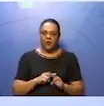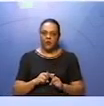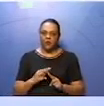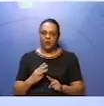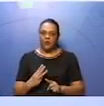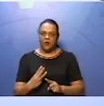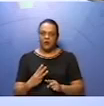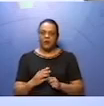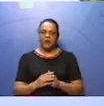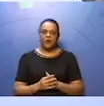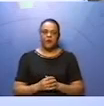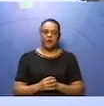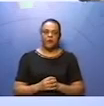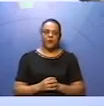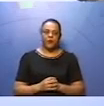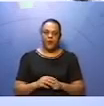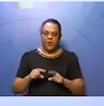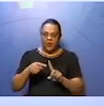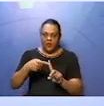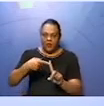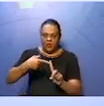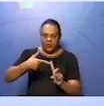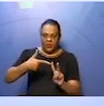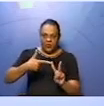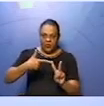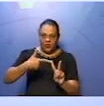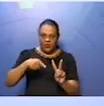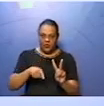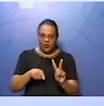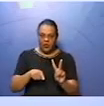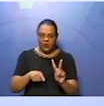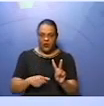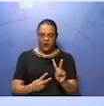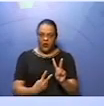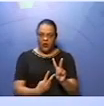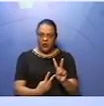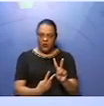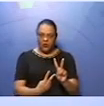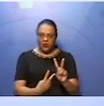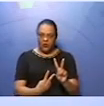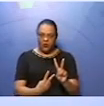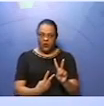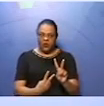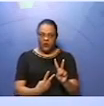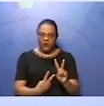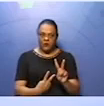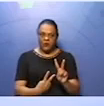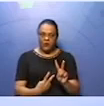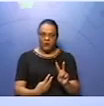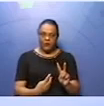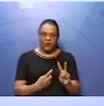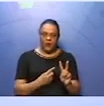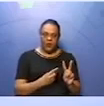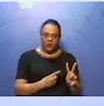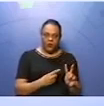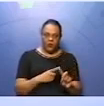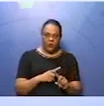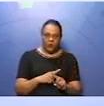fora. Aqui dentro da raiz, mantive o 2. Esse expoente vezes